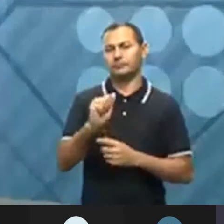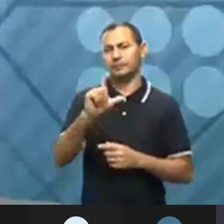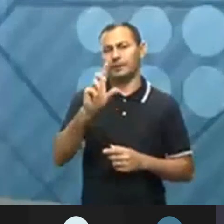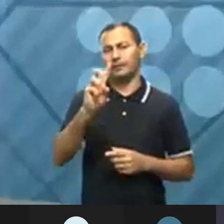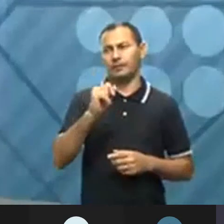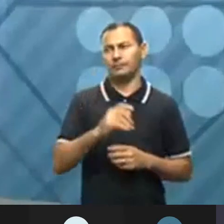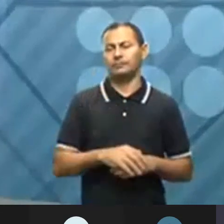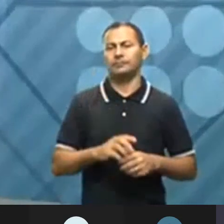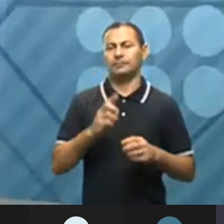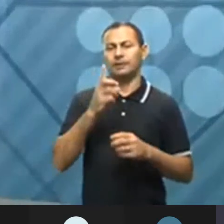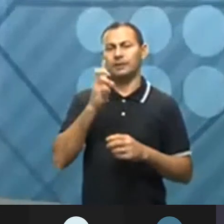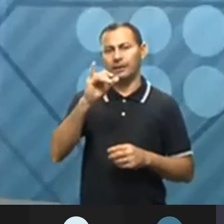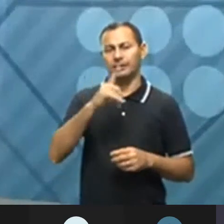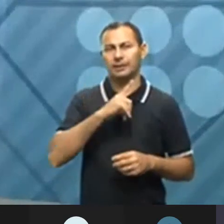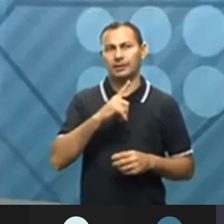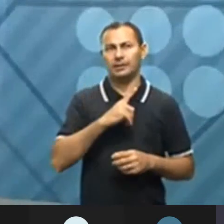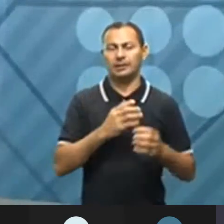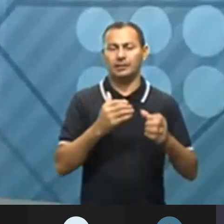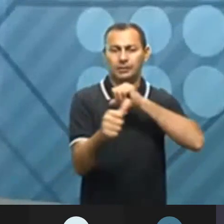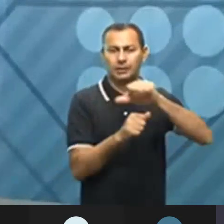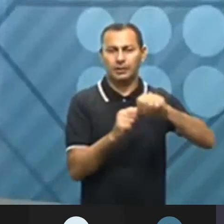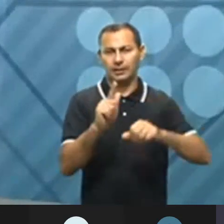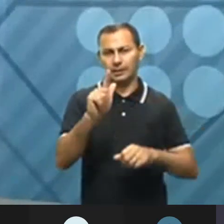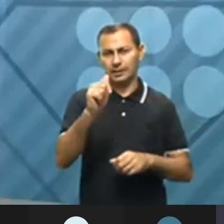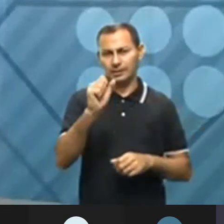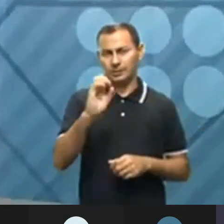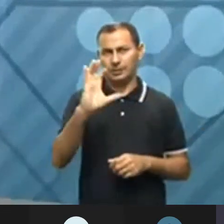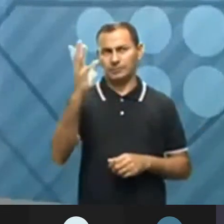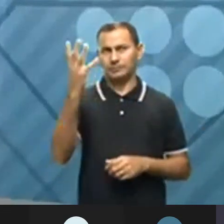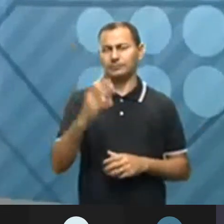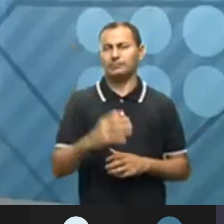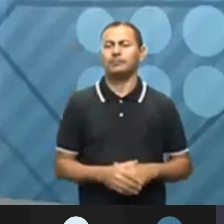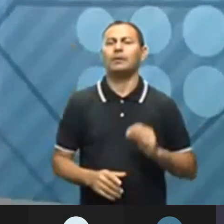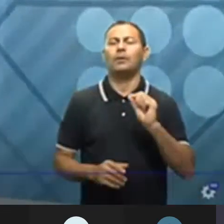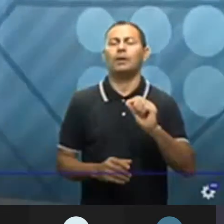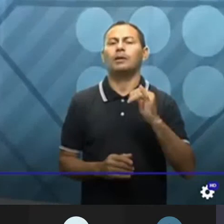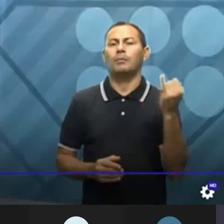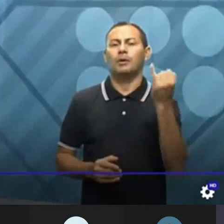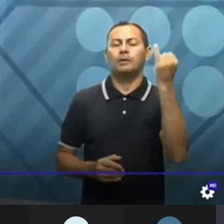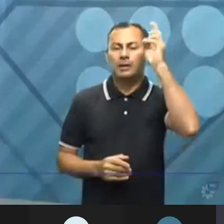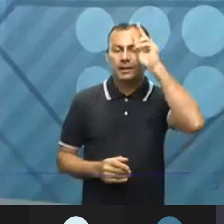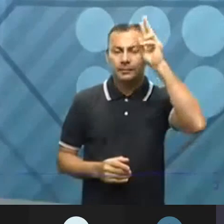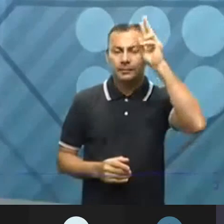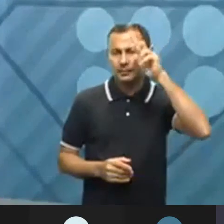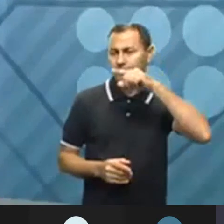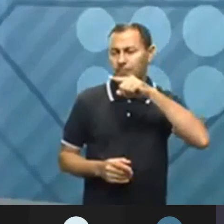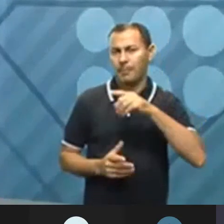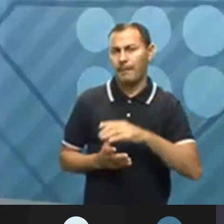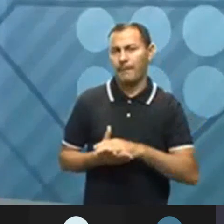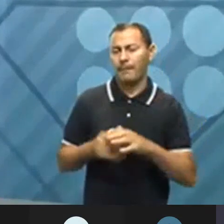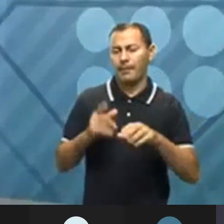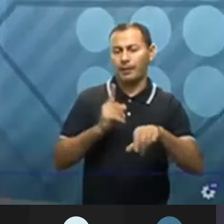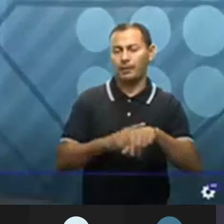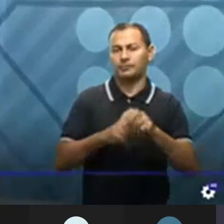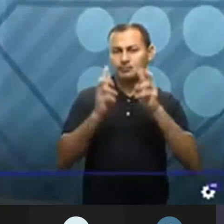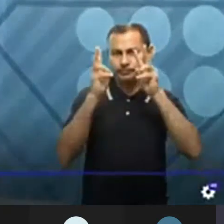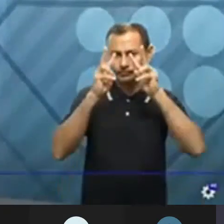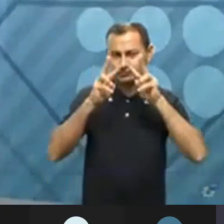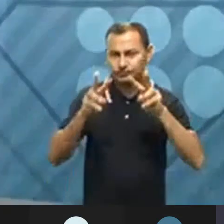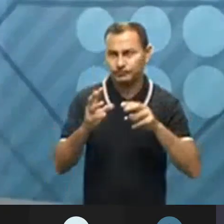repletos de alvéolos, e lá, então, a gente vai ter as trocas gasosas acontecendo. O que é importante lembrar ali, né, a hora que